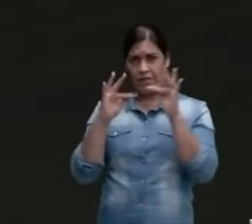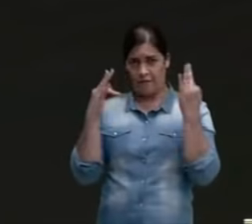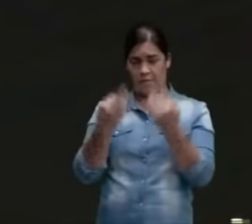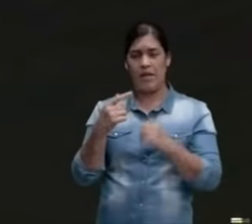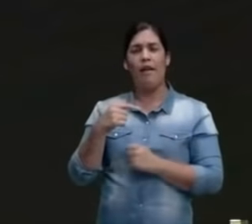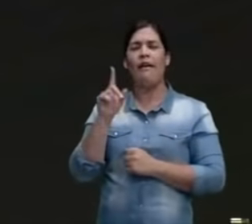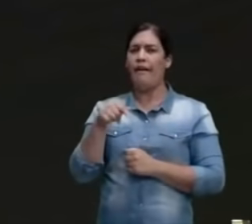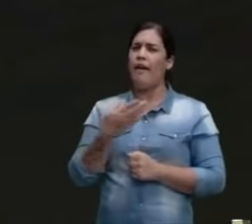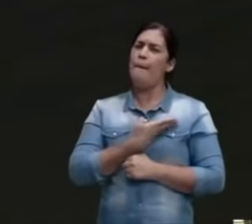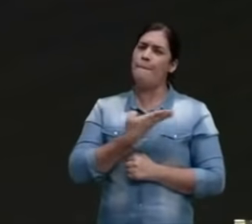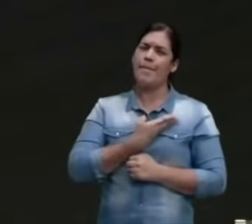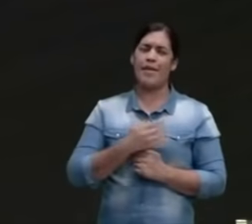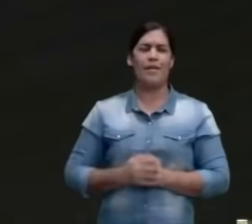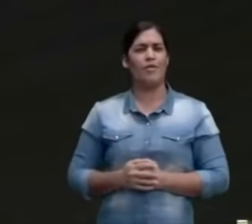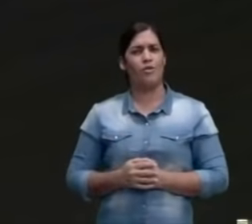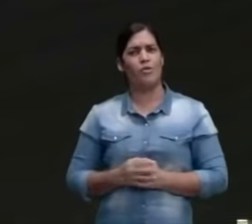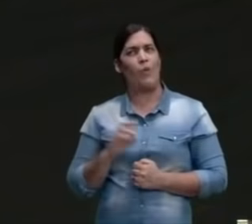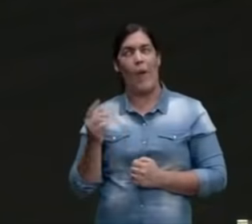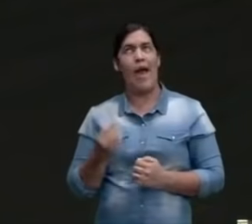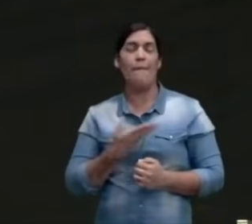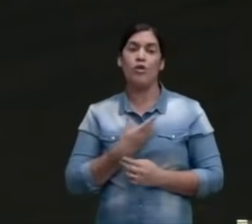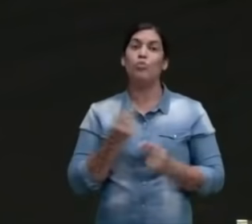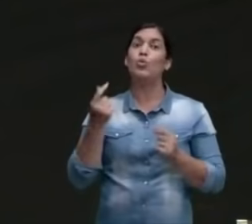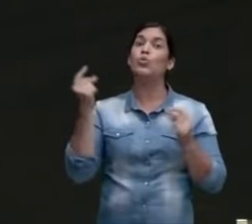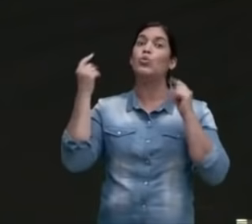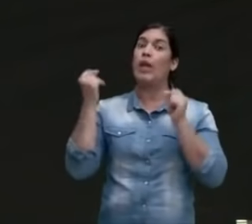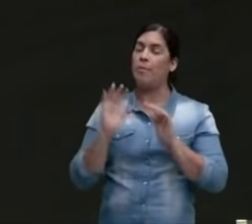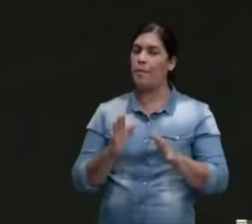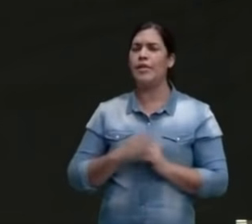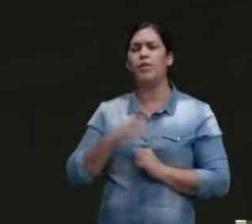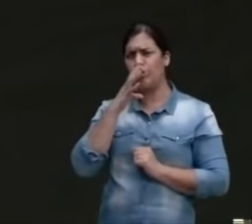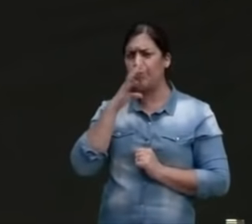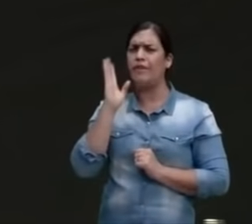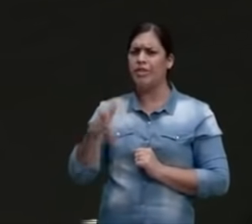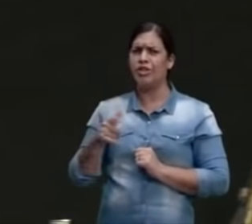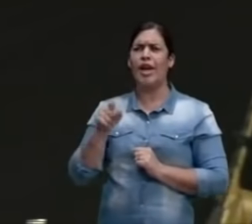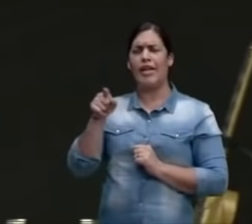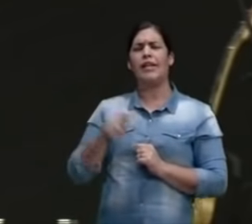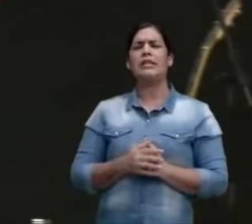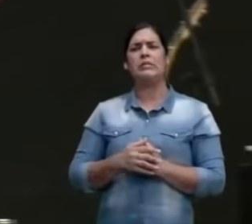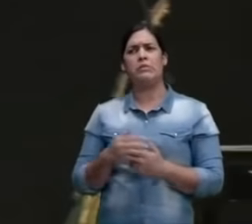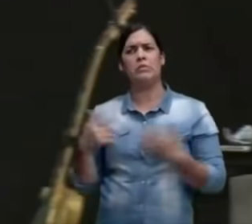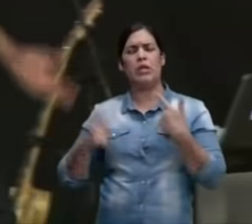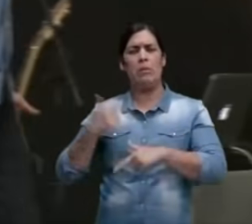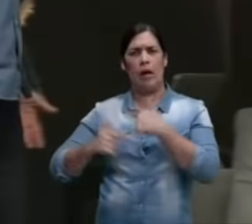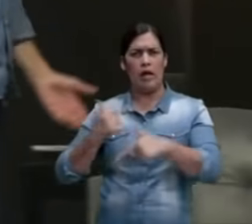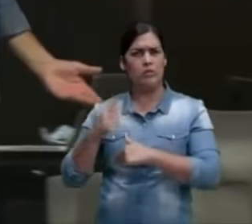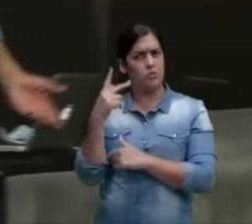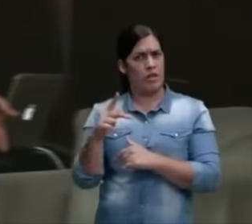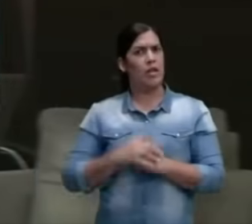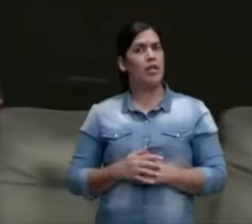tenho, não tem muito tempo, mas eu já admirava o trabalho dele. Ele tem quase